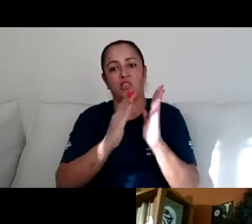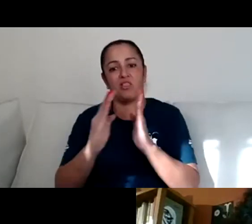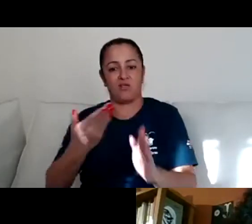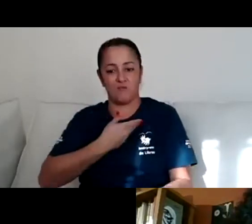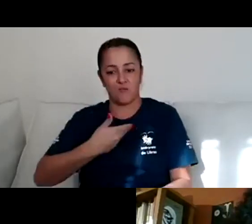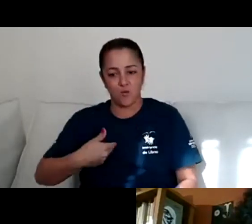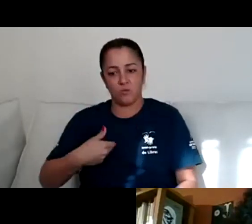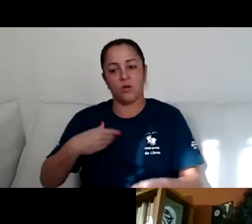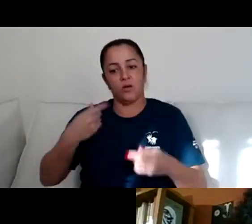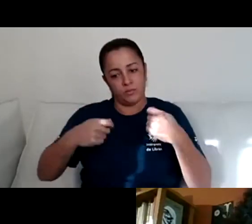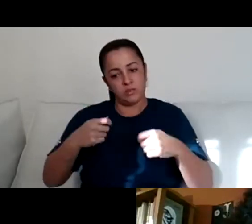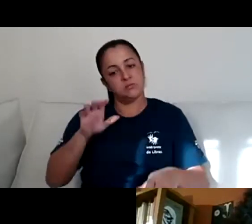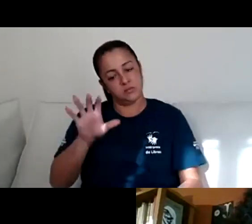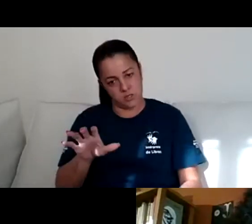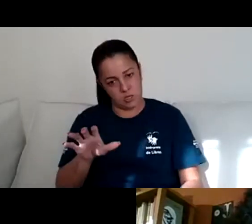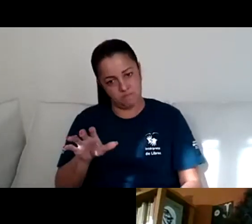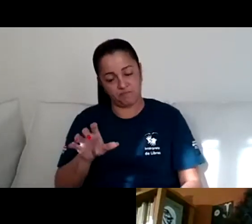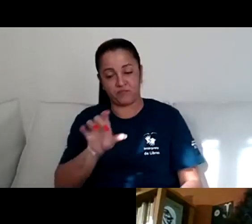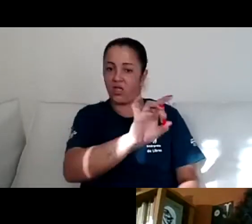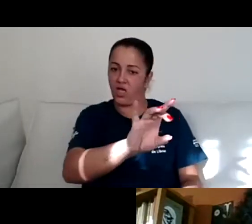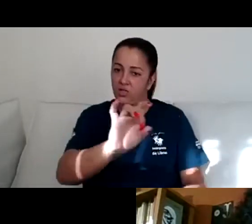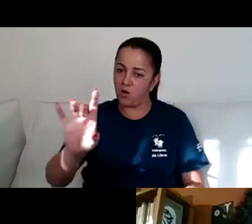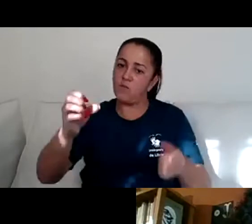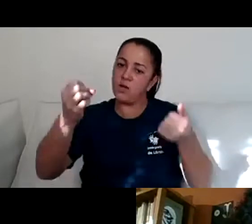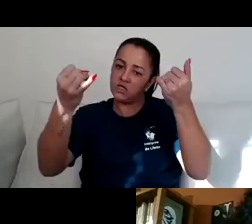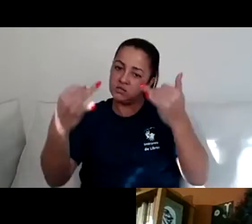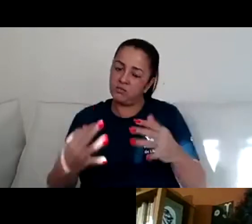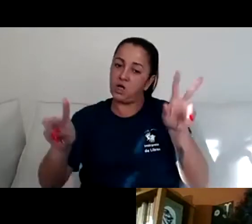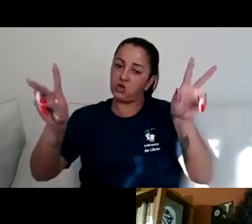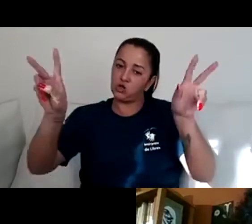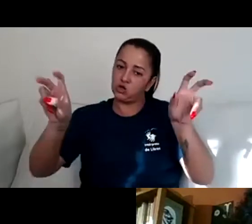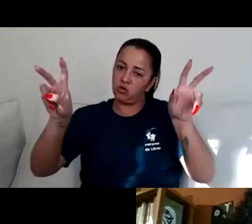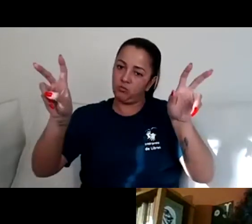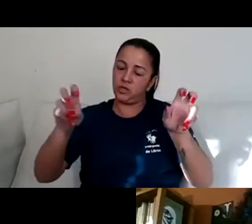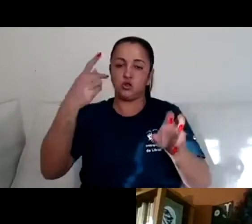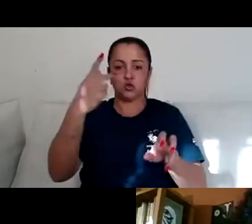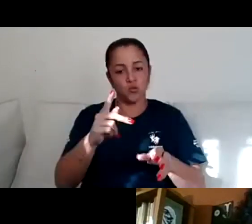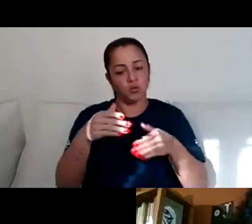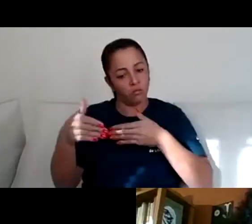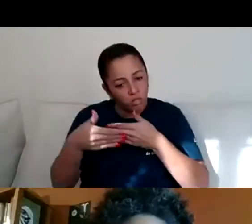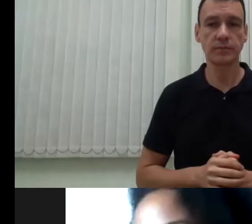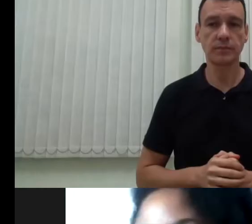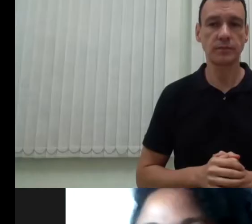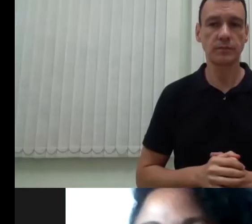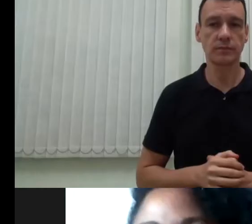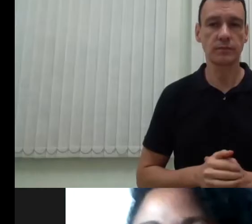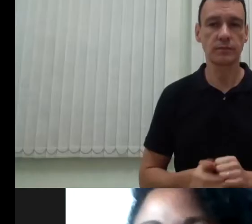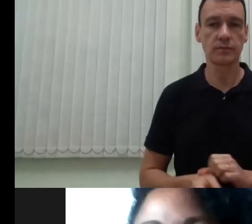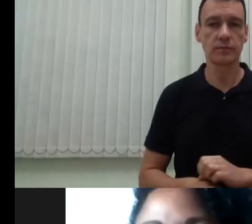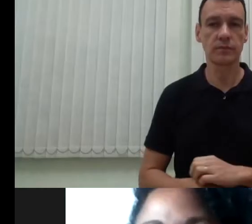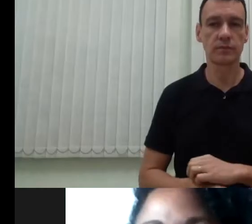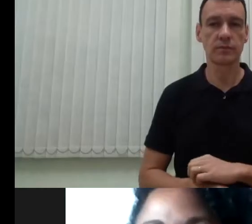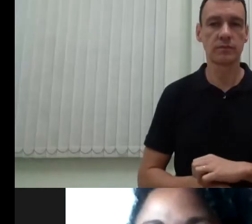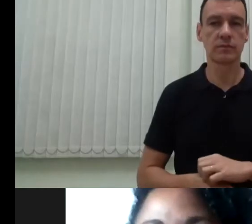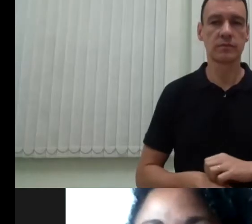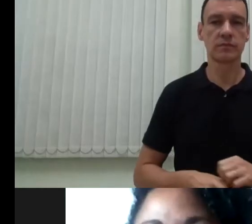uma falar um pouco da sua trajetória e da sua relação com a biblioteca.